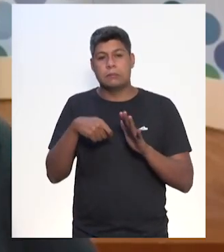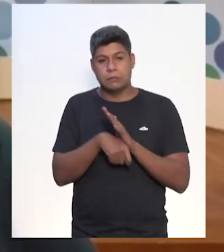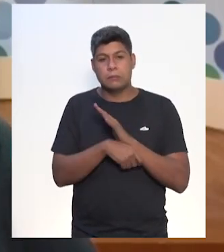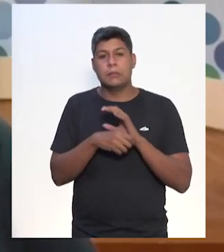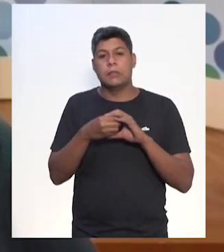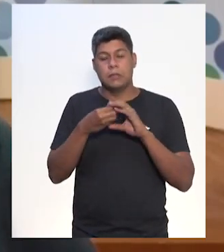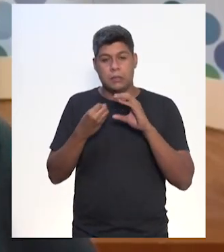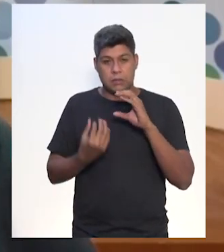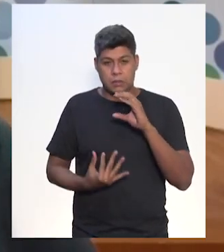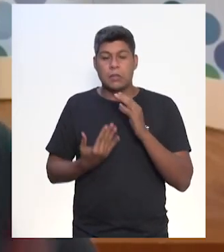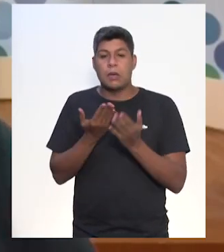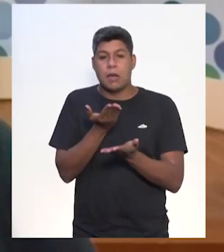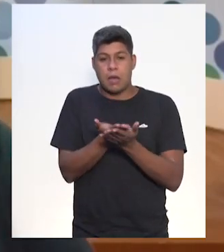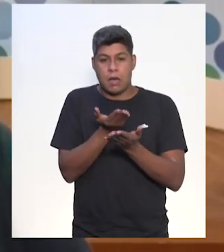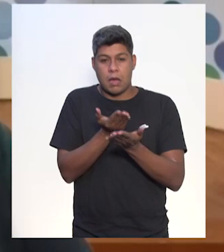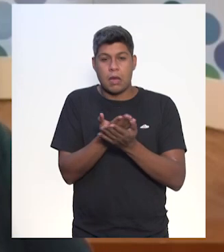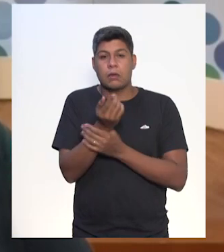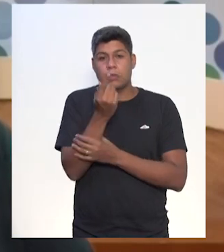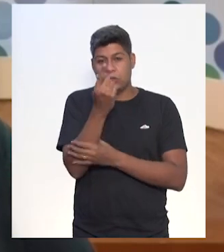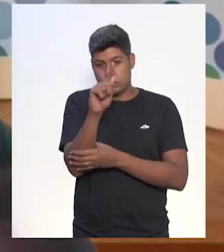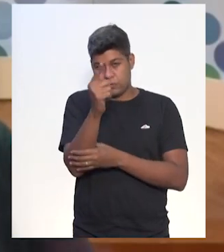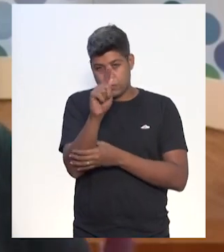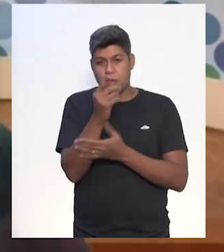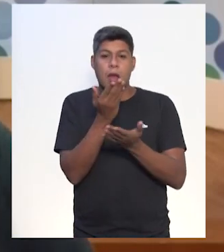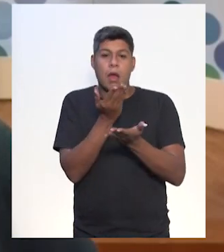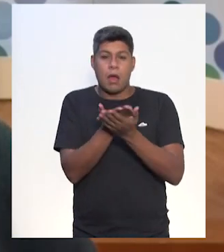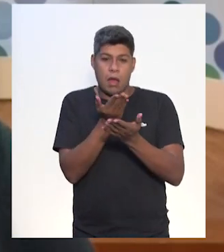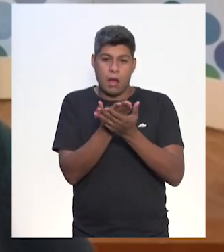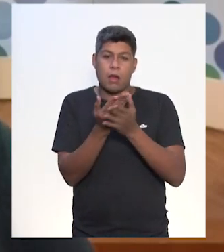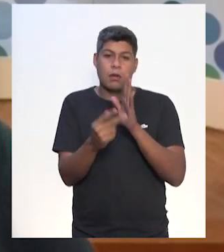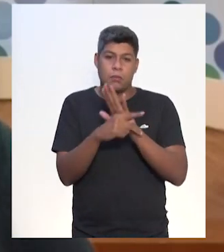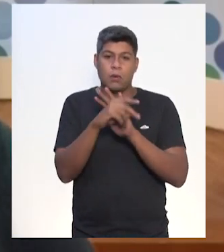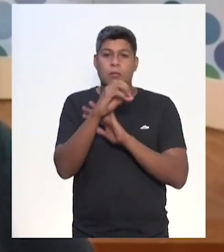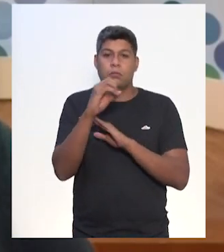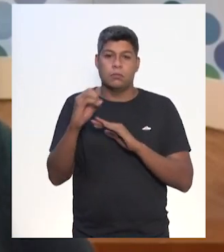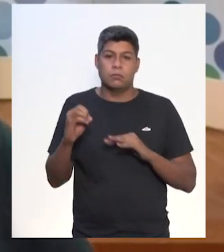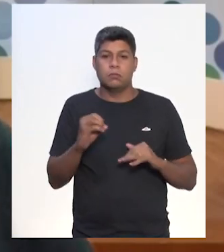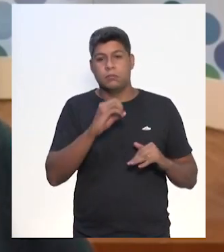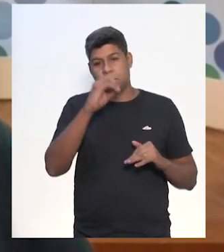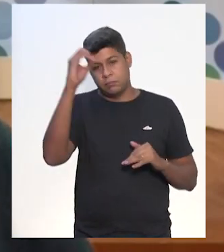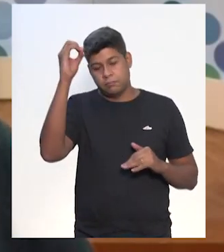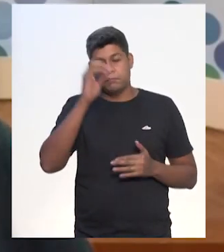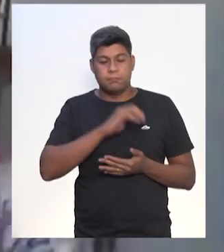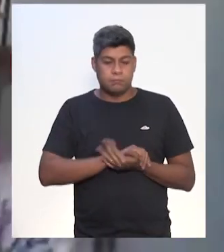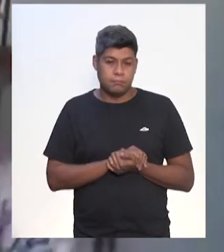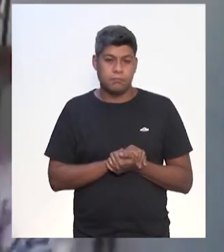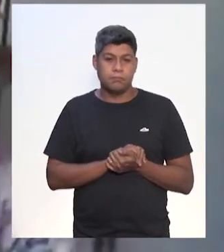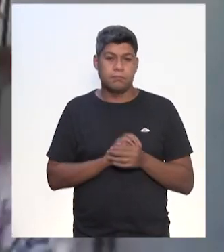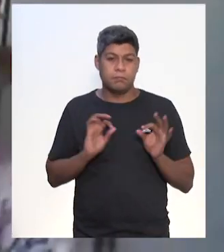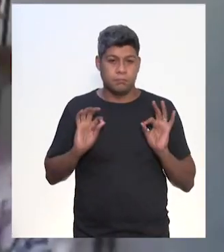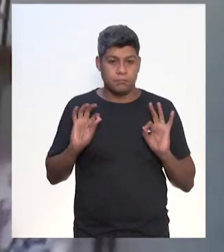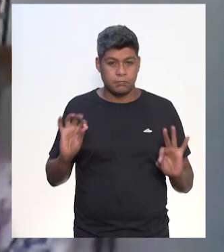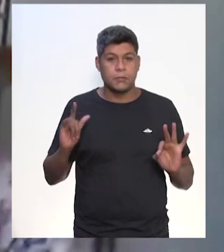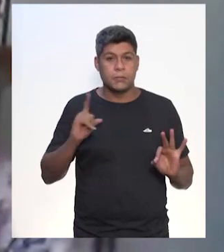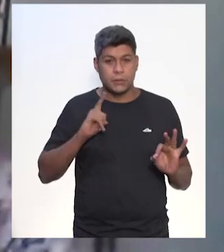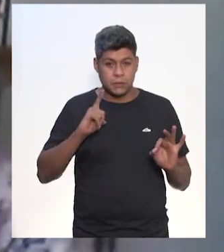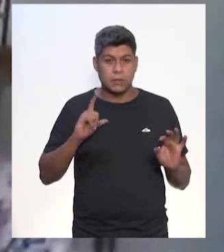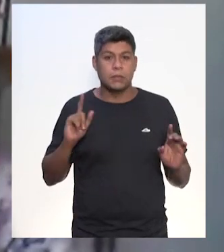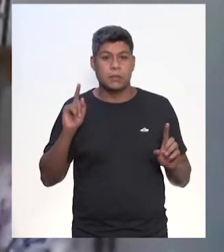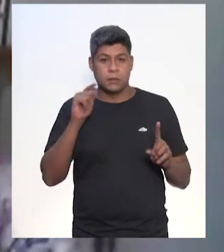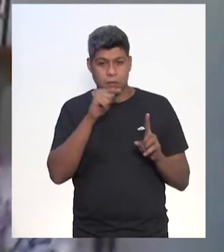aulas de geografia, nas aulas aqui do Centro de Mídias no geral, né, professora? Exatamente. Então, em função